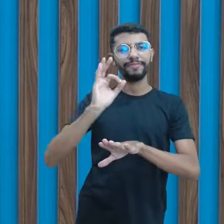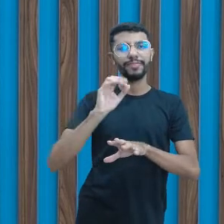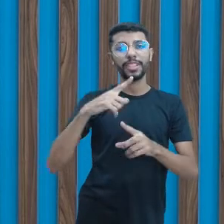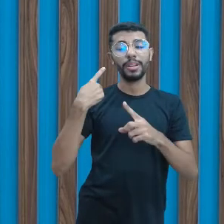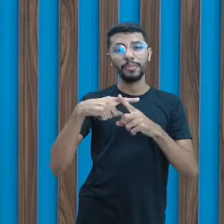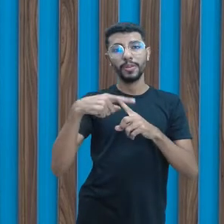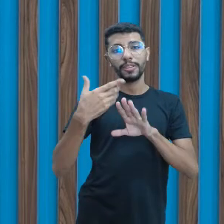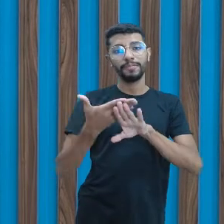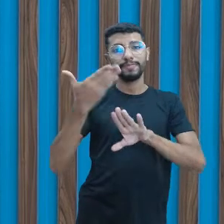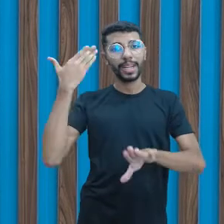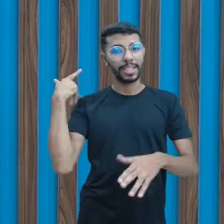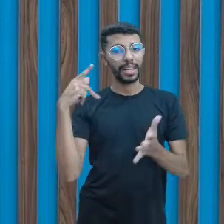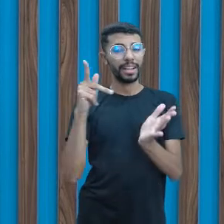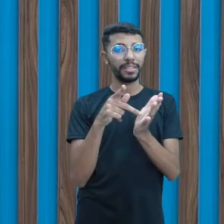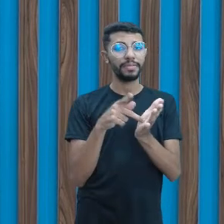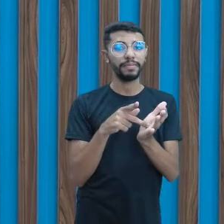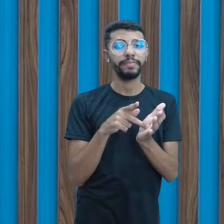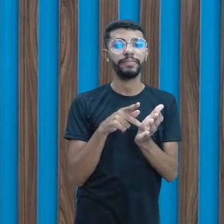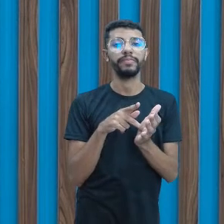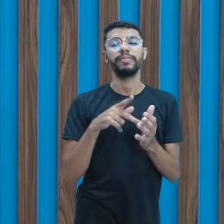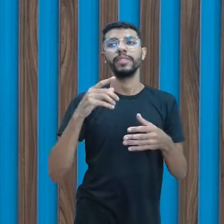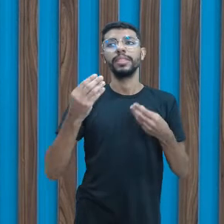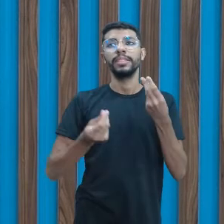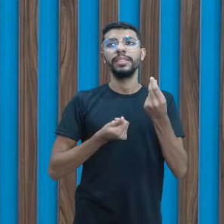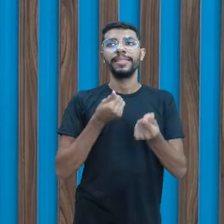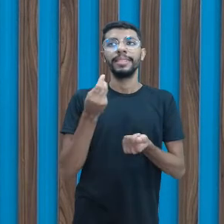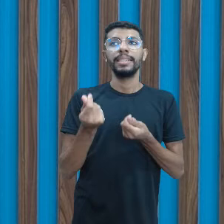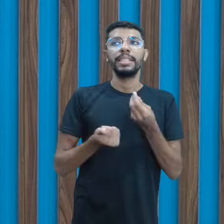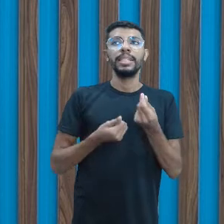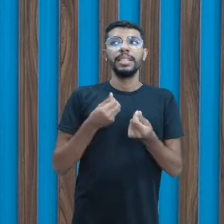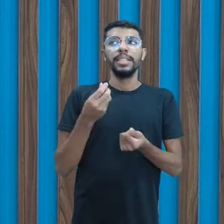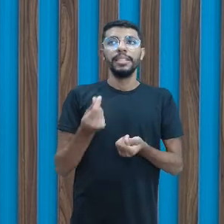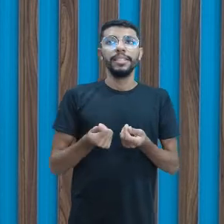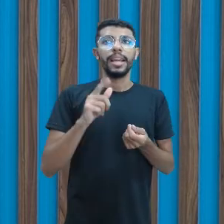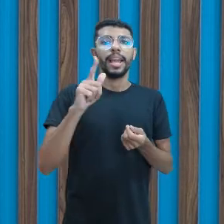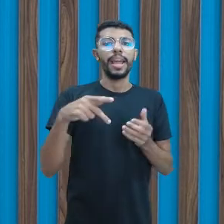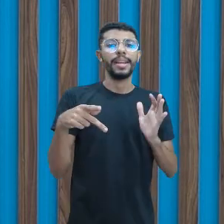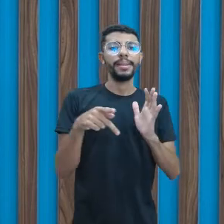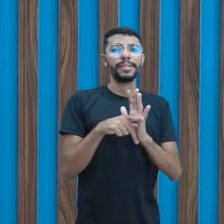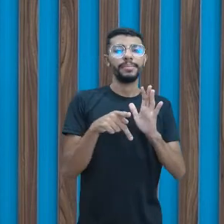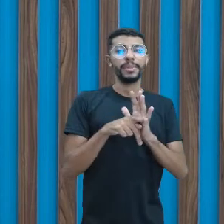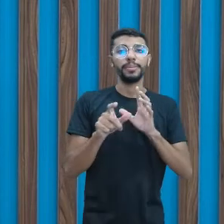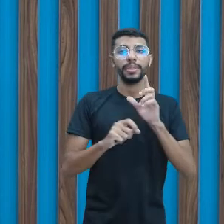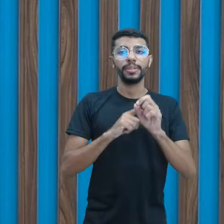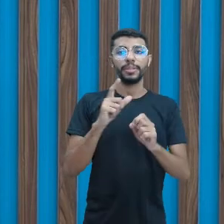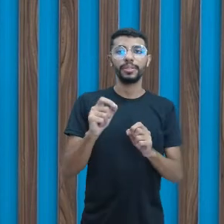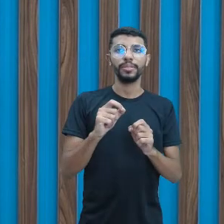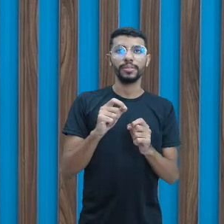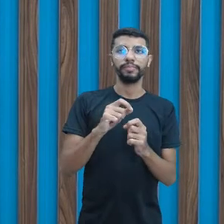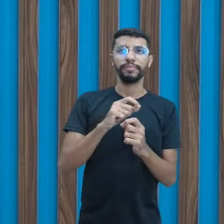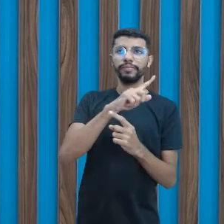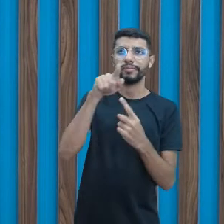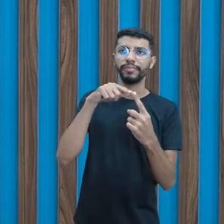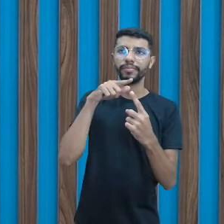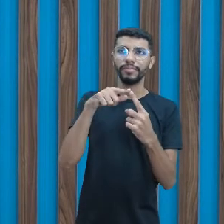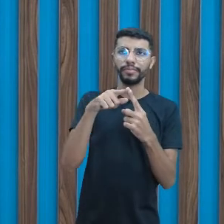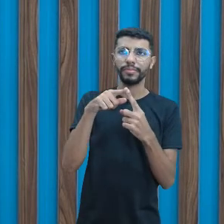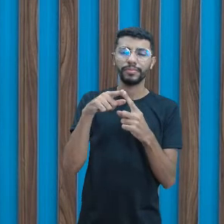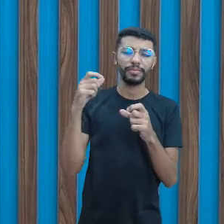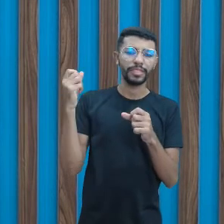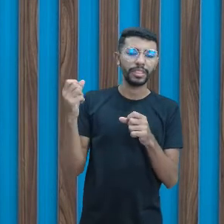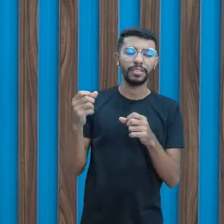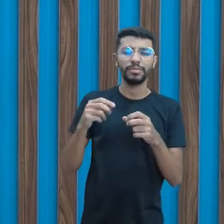o passado, ele, assim, né, é resultado dos homens e das mulheres